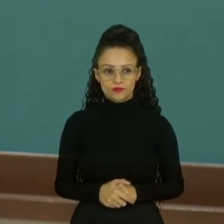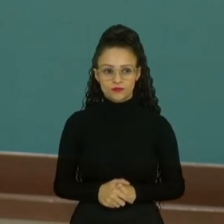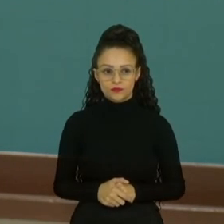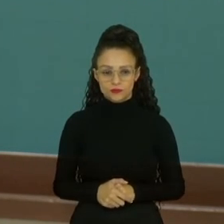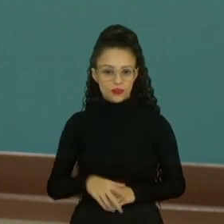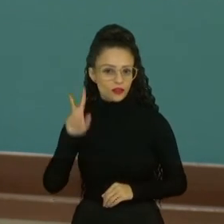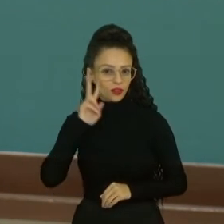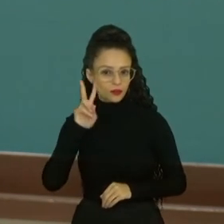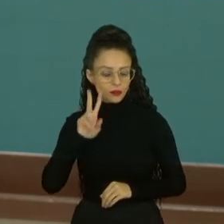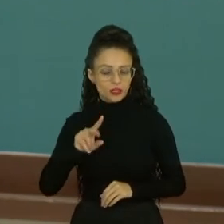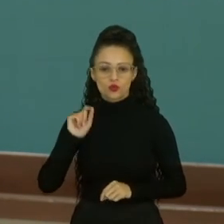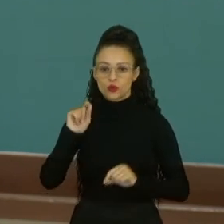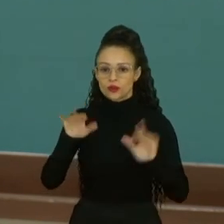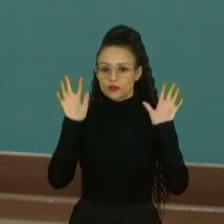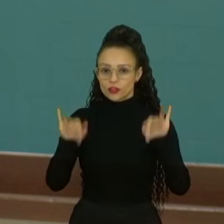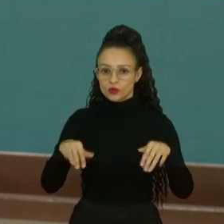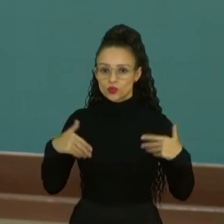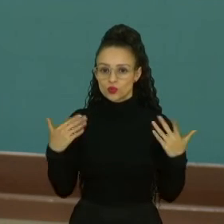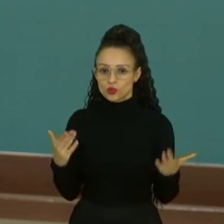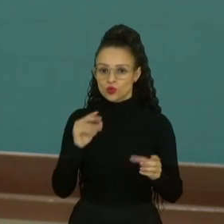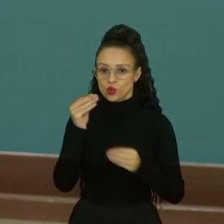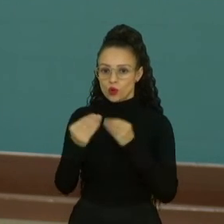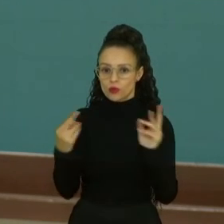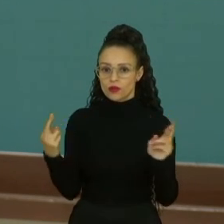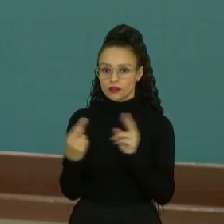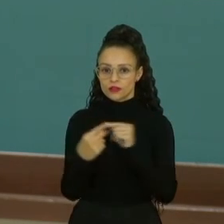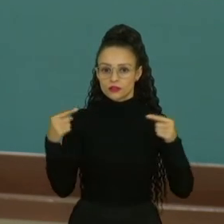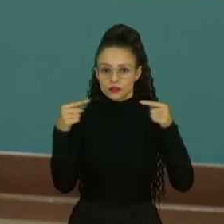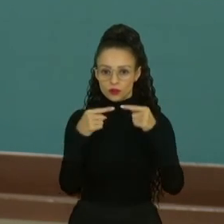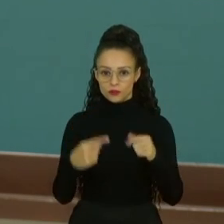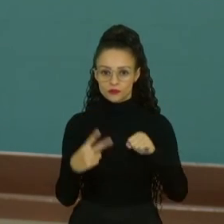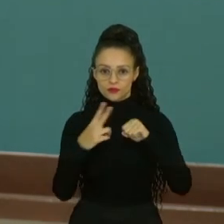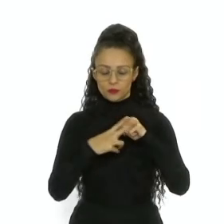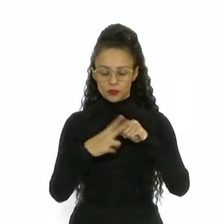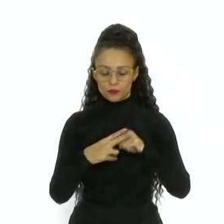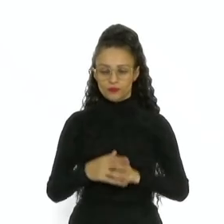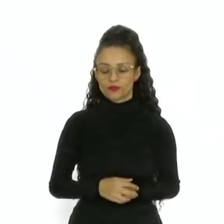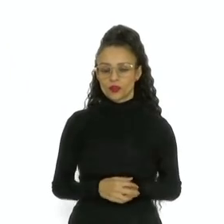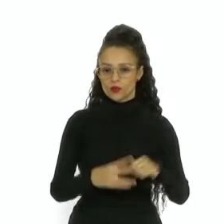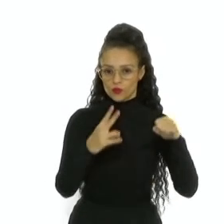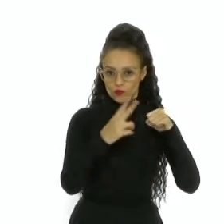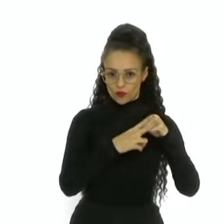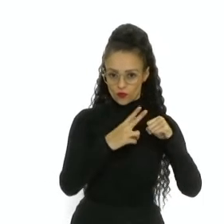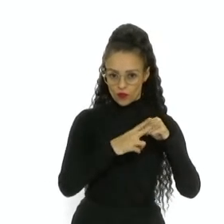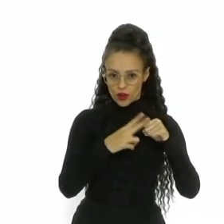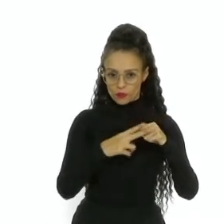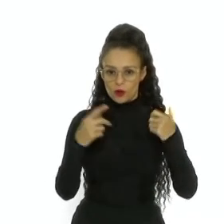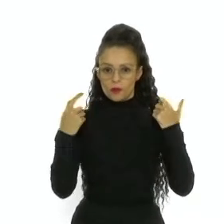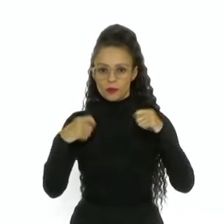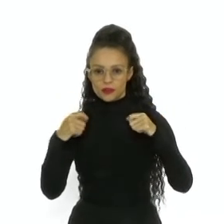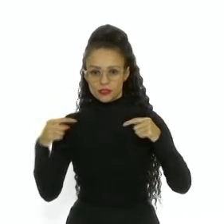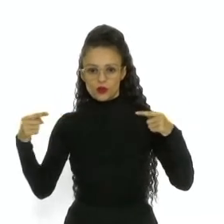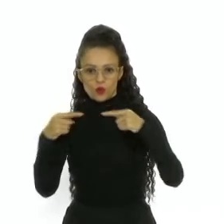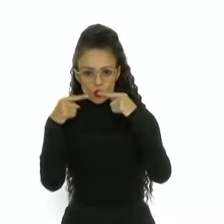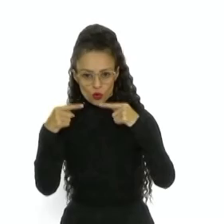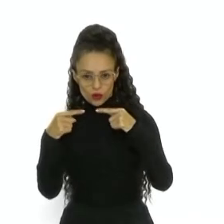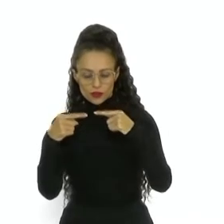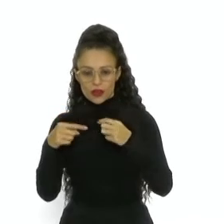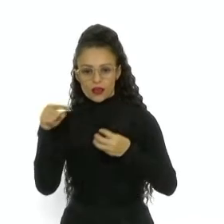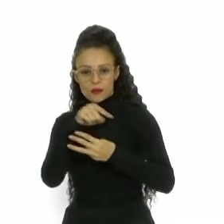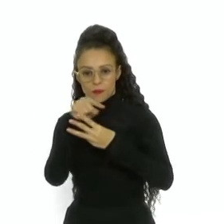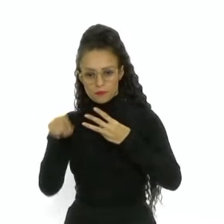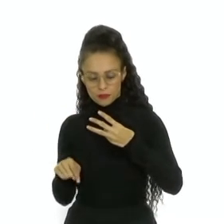E relembrando, por fim, né, então, como se estabelece a concordância verbal. Então, o verbo de uma oração, ele deve concordar em pessoa e